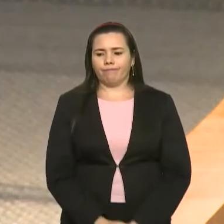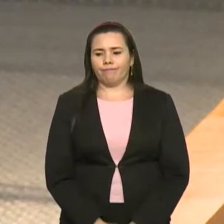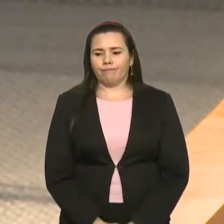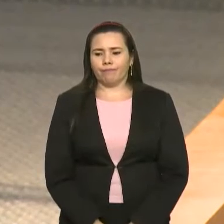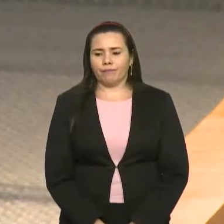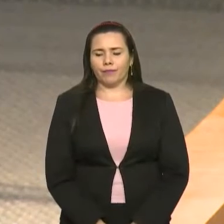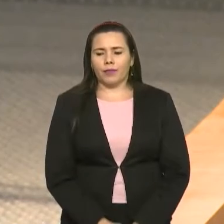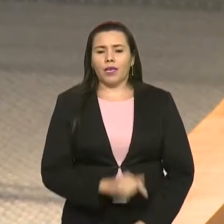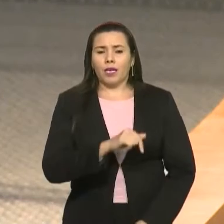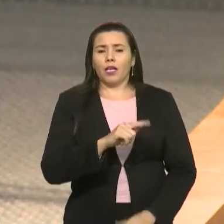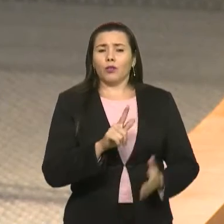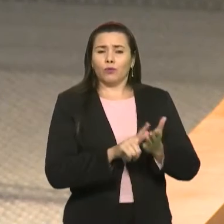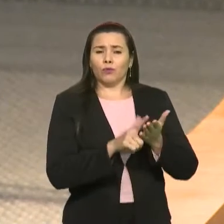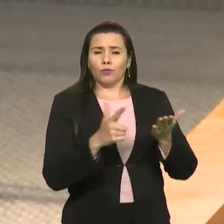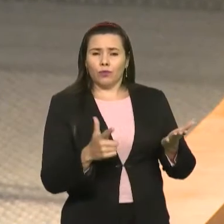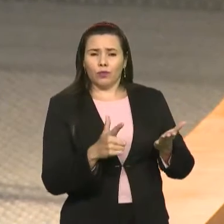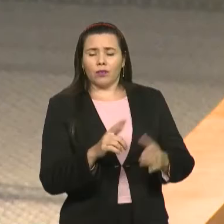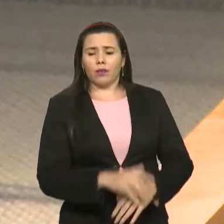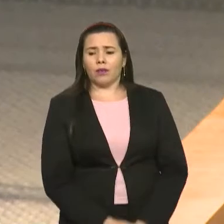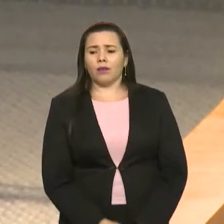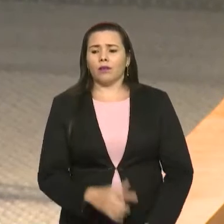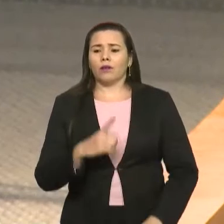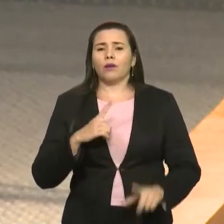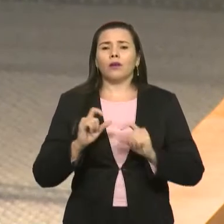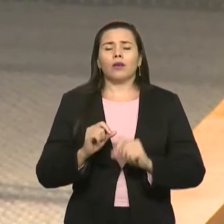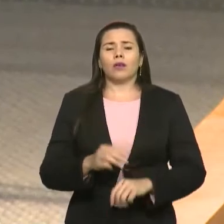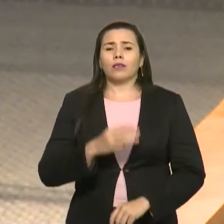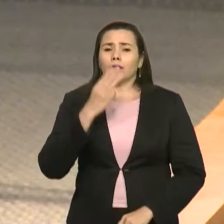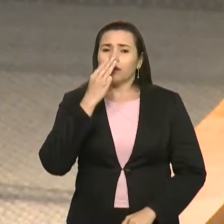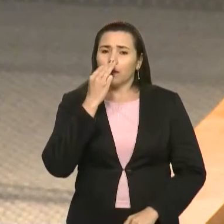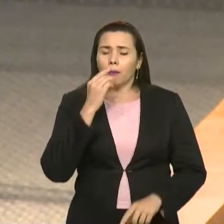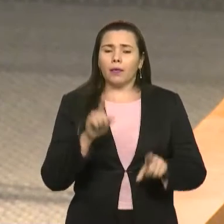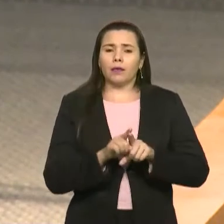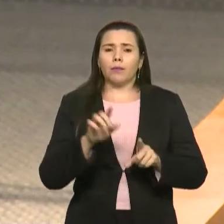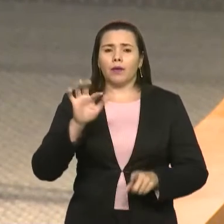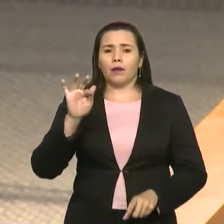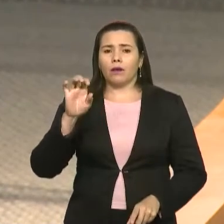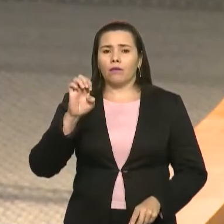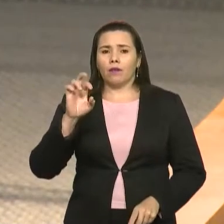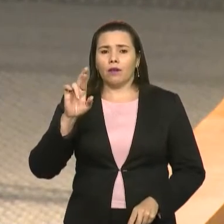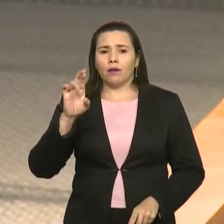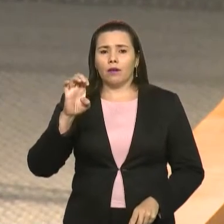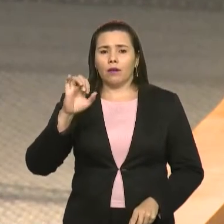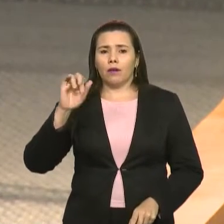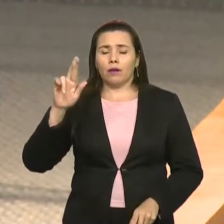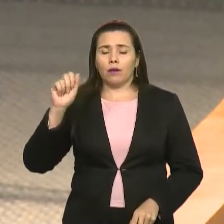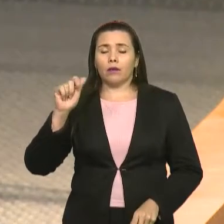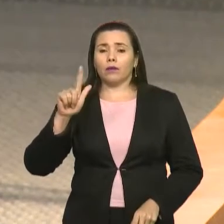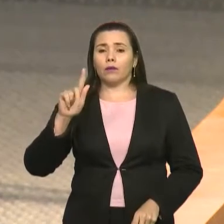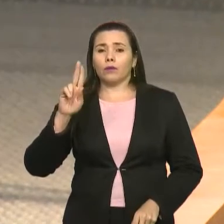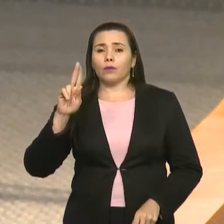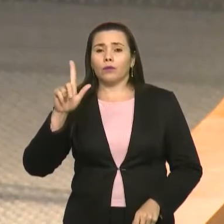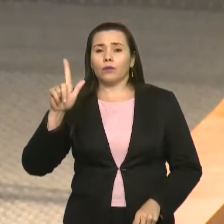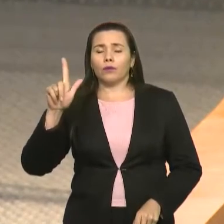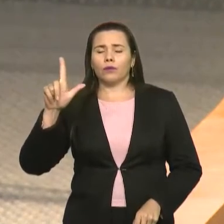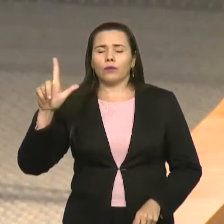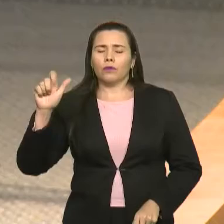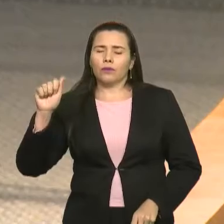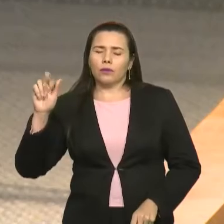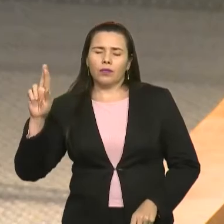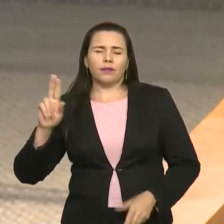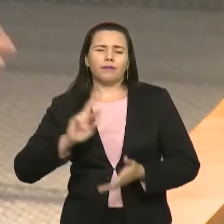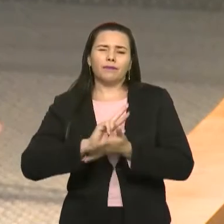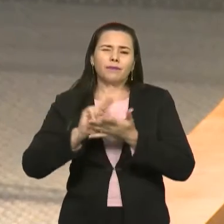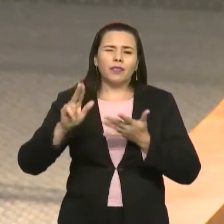como Ferreira Goulart, como Zé Sarney, como Bandeira Tribuzzi, como Joaquim Tabari e Tapari,